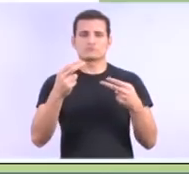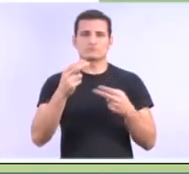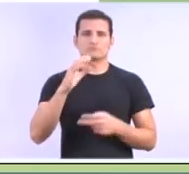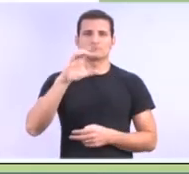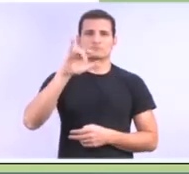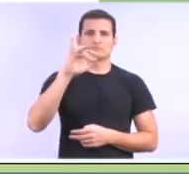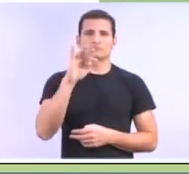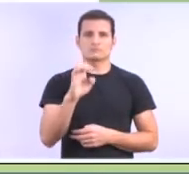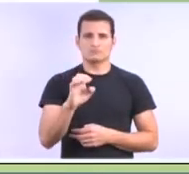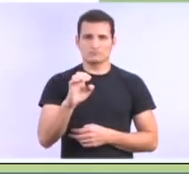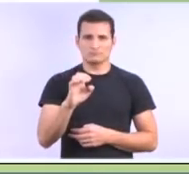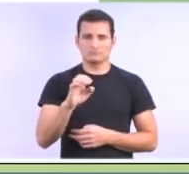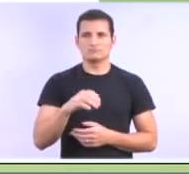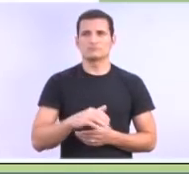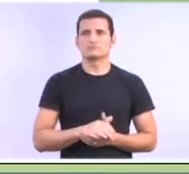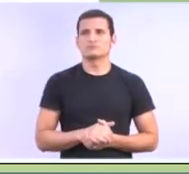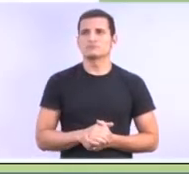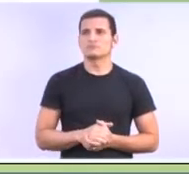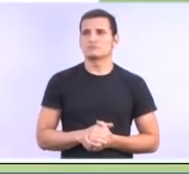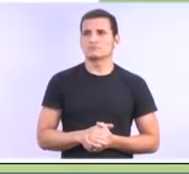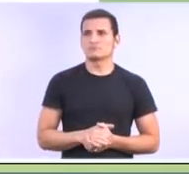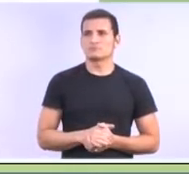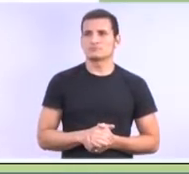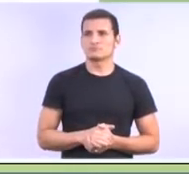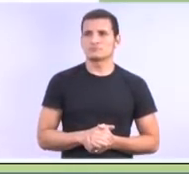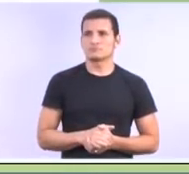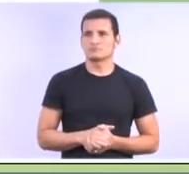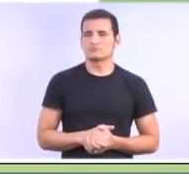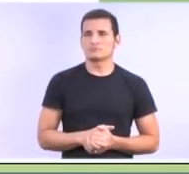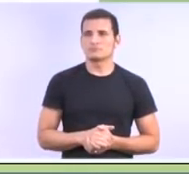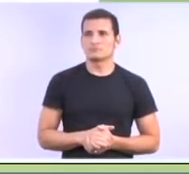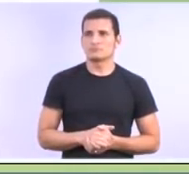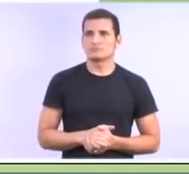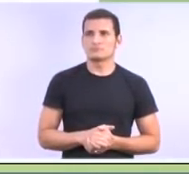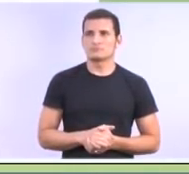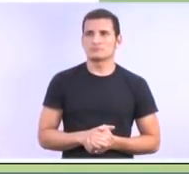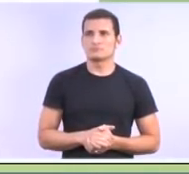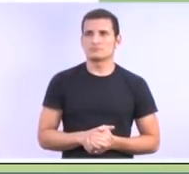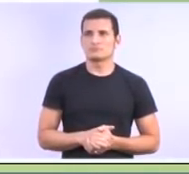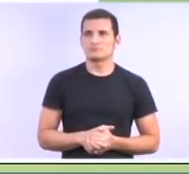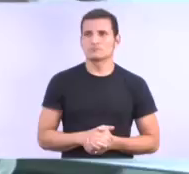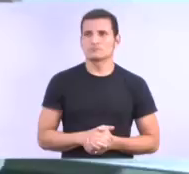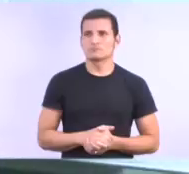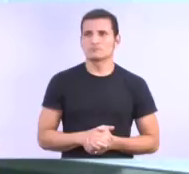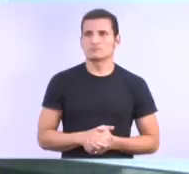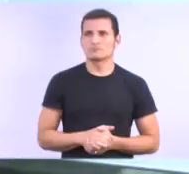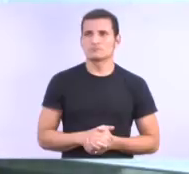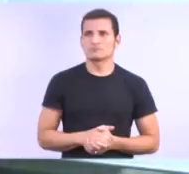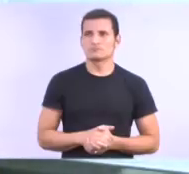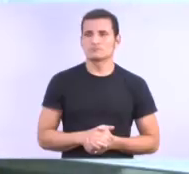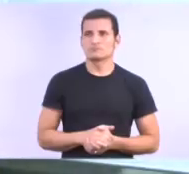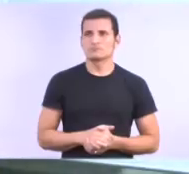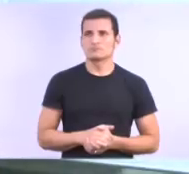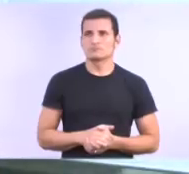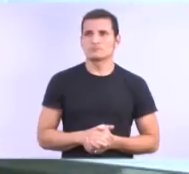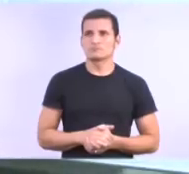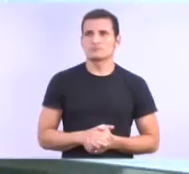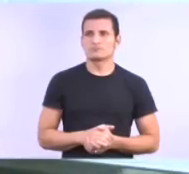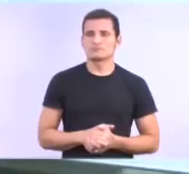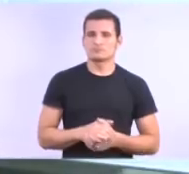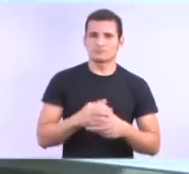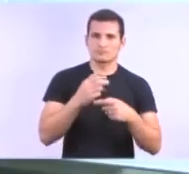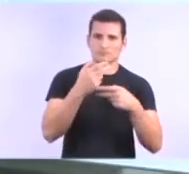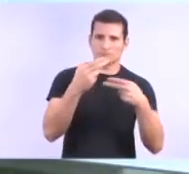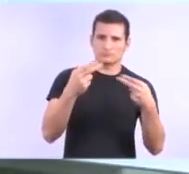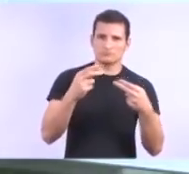cliente? Cliente. Professor, meu Deus do céu. Agora, embananou tudo. O objeto